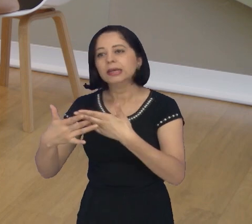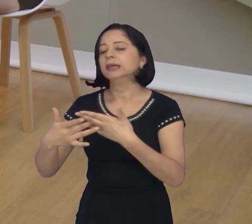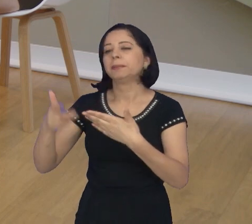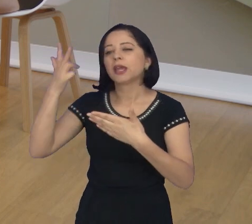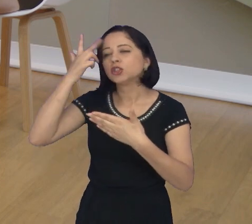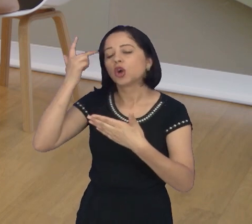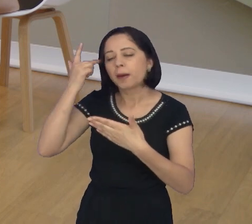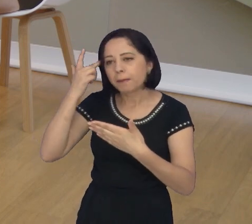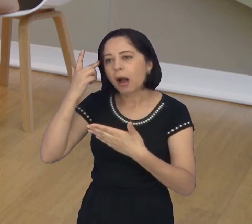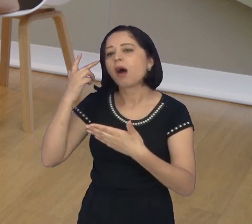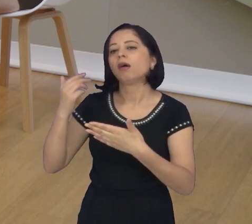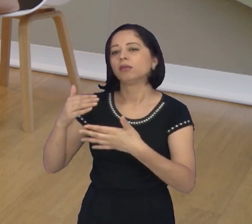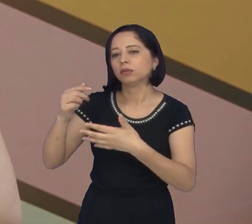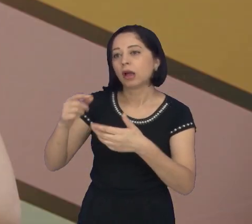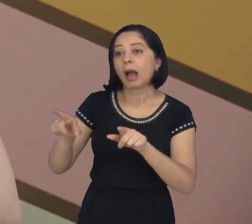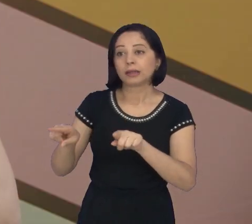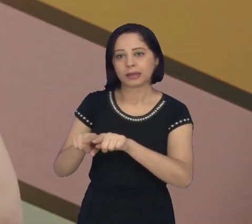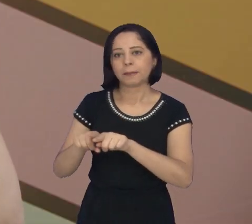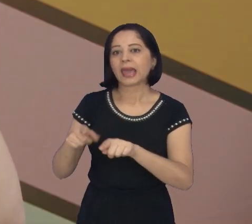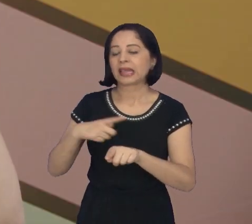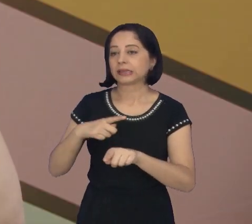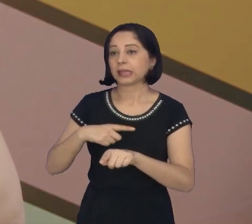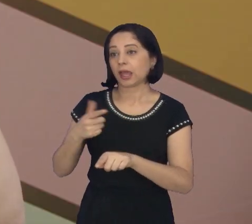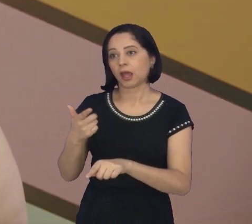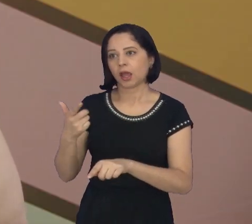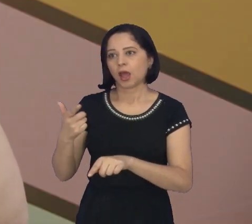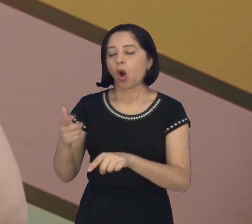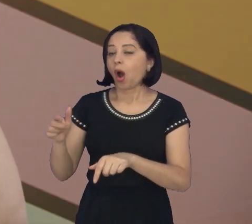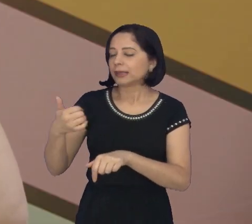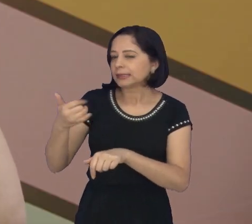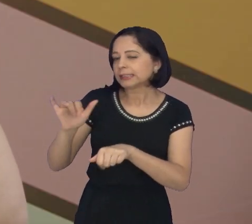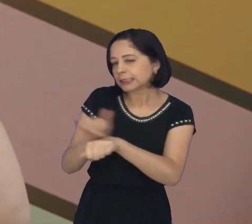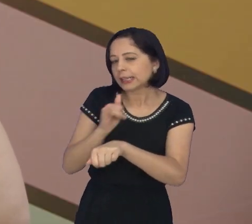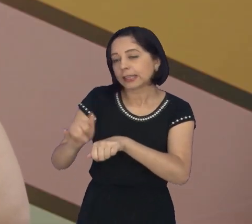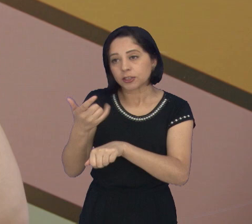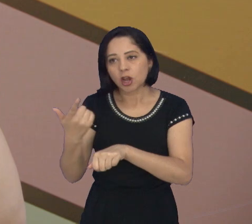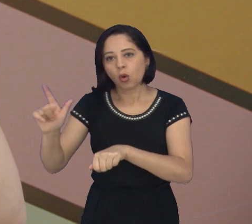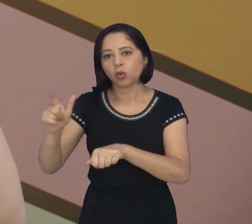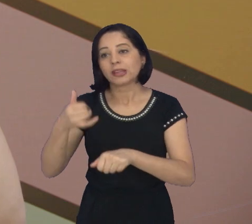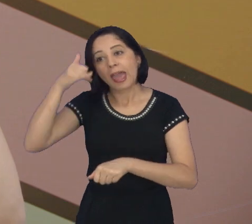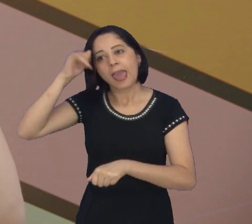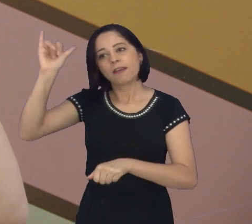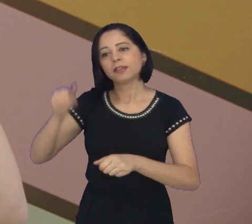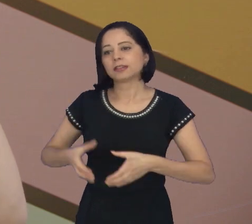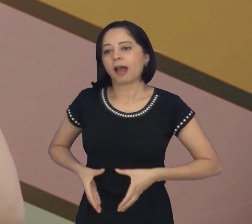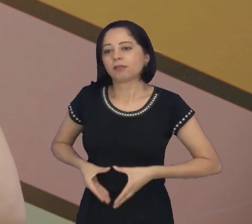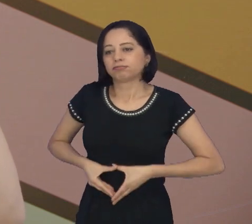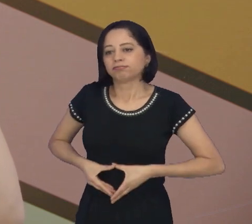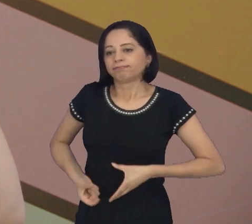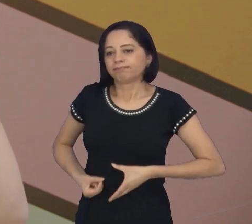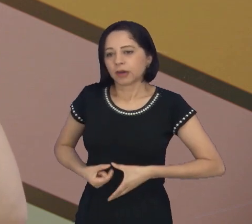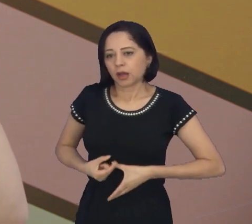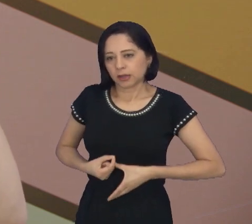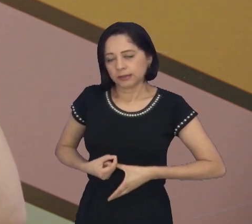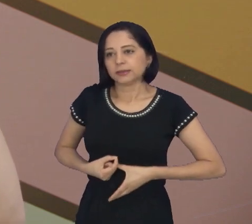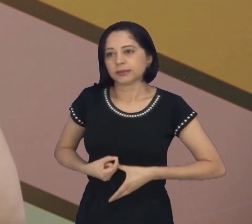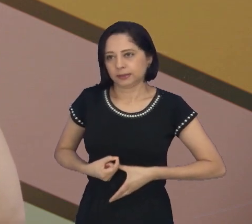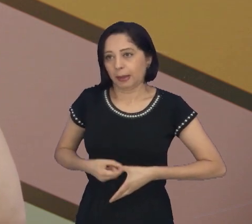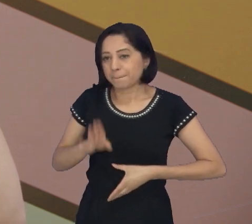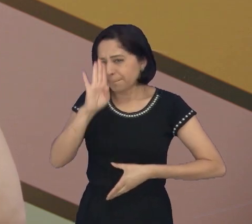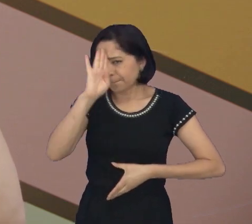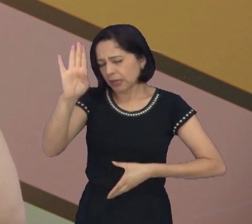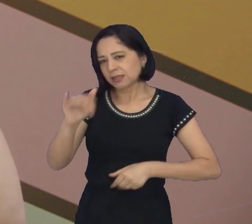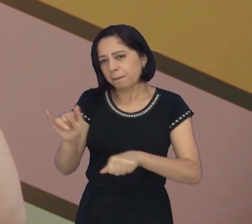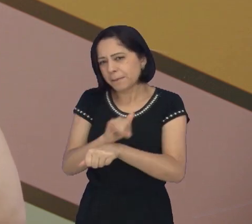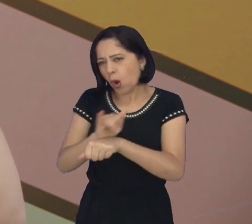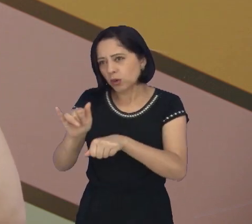outras formas de a gente prevenir o câncer de colo. O câncer de colo é um câncer prevenível. Uma das principais estratégias que muitos